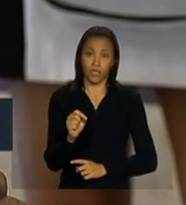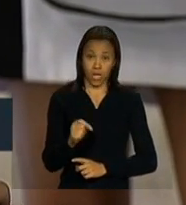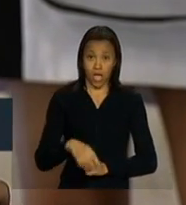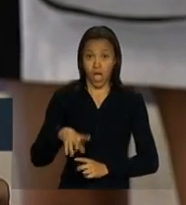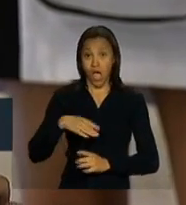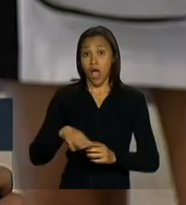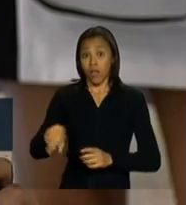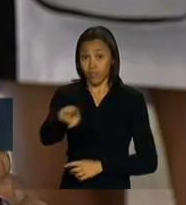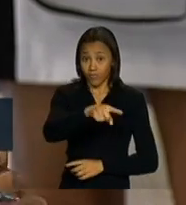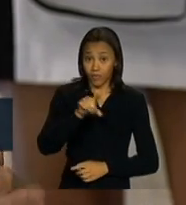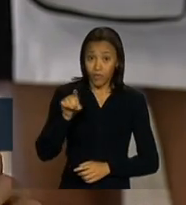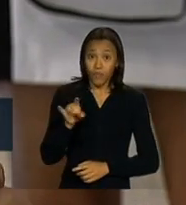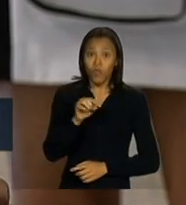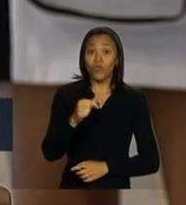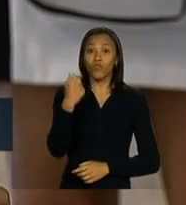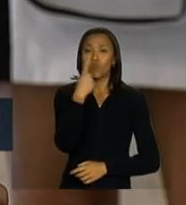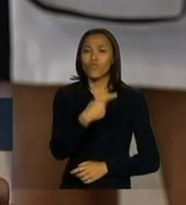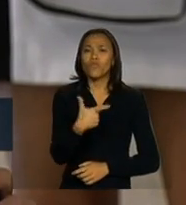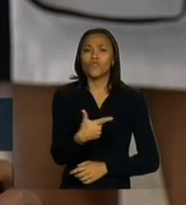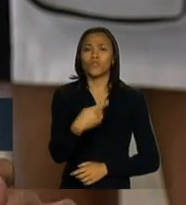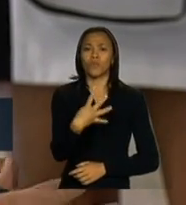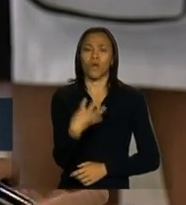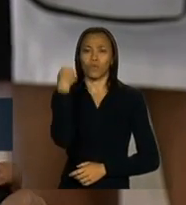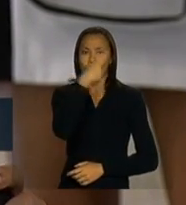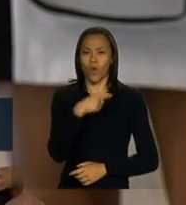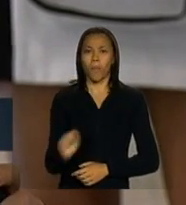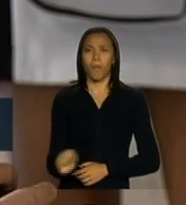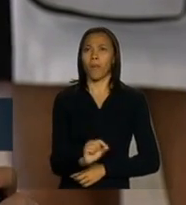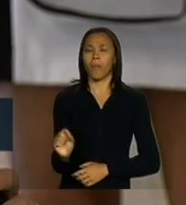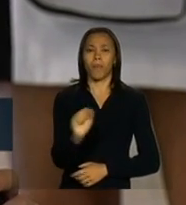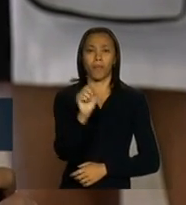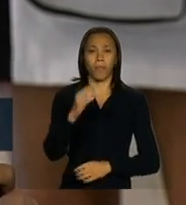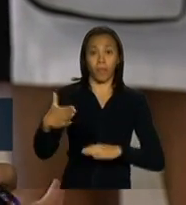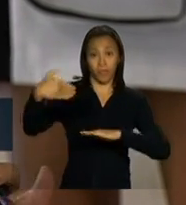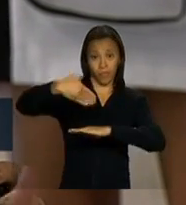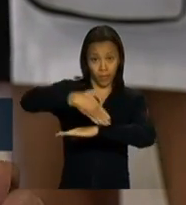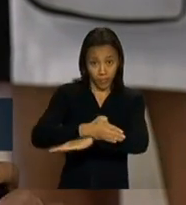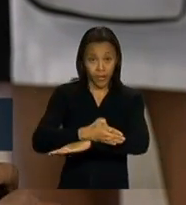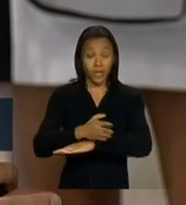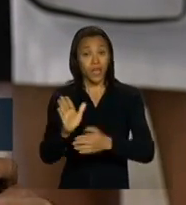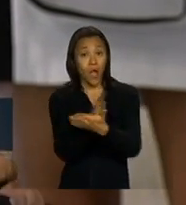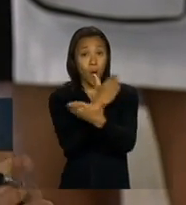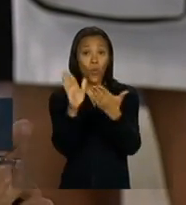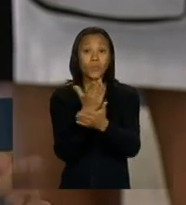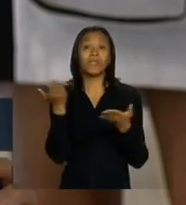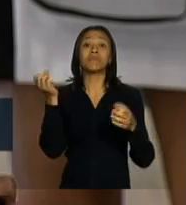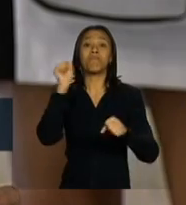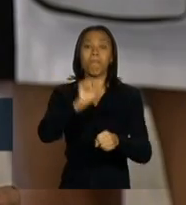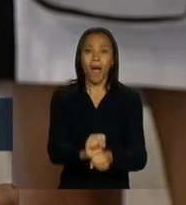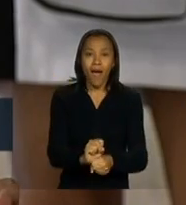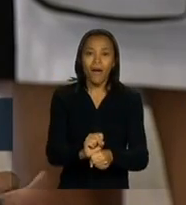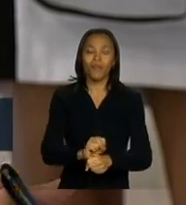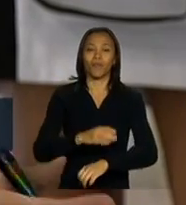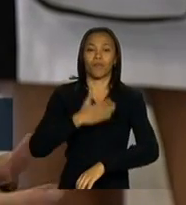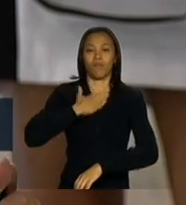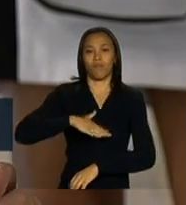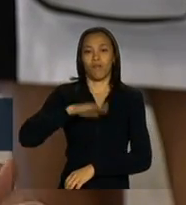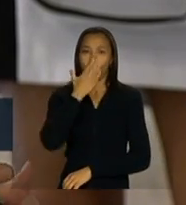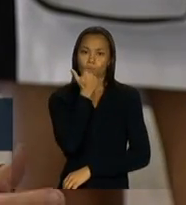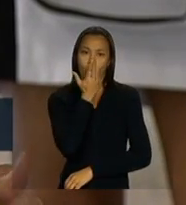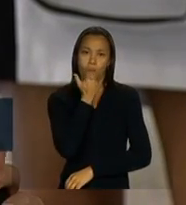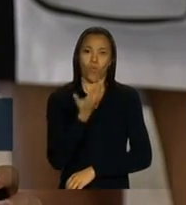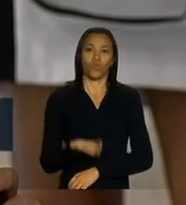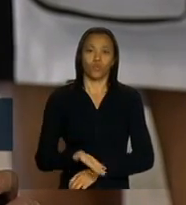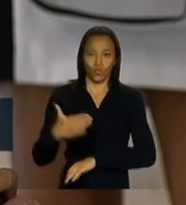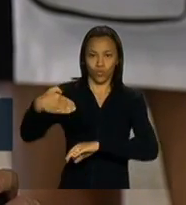autoridades portuárias funcionarem 24 horas. Anvisa, Receita Federal, que em muitos portos eles até param para o almoço. Nesse plano aí,